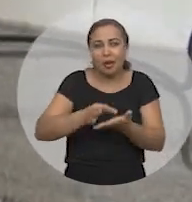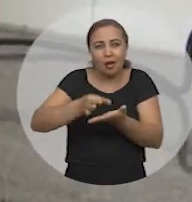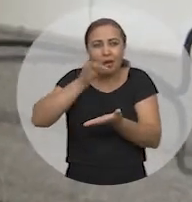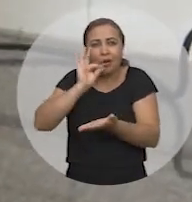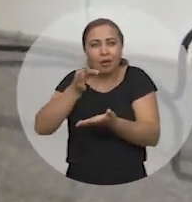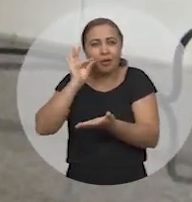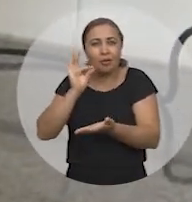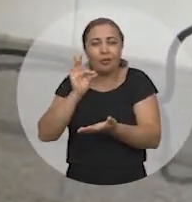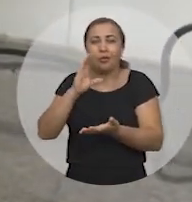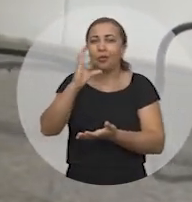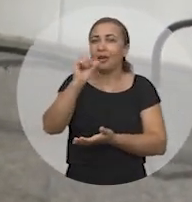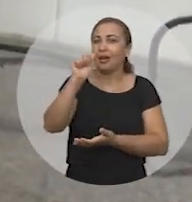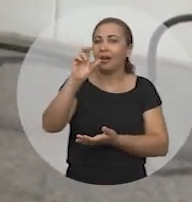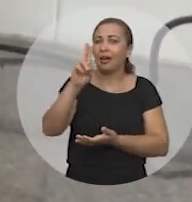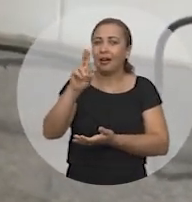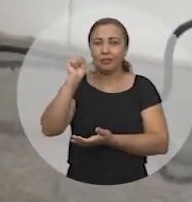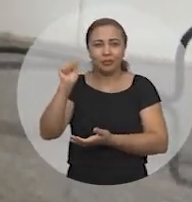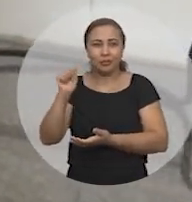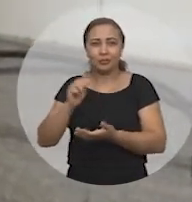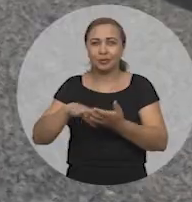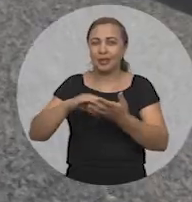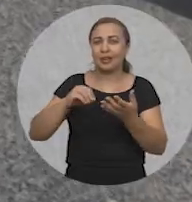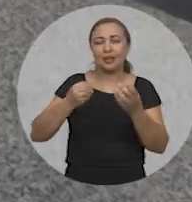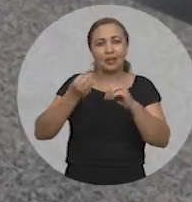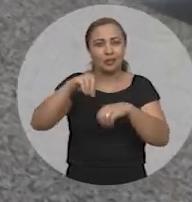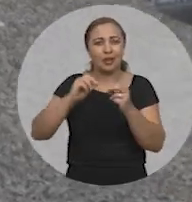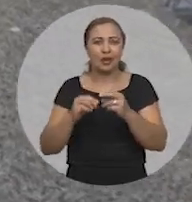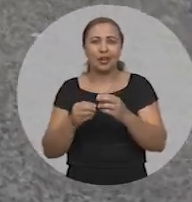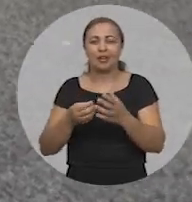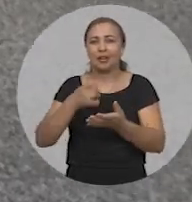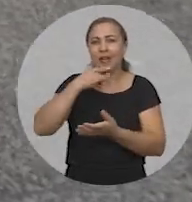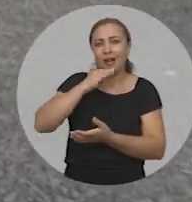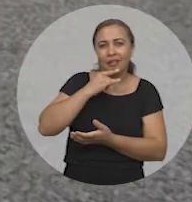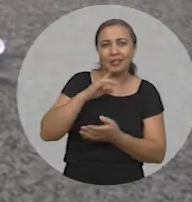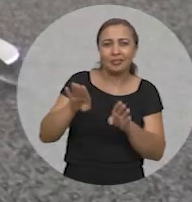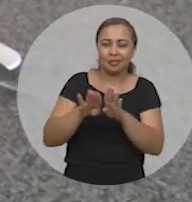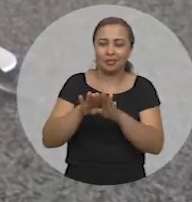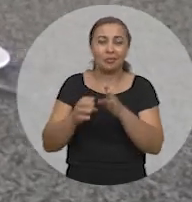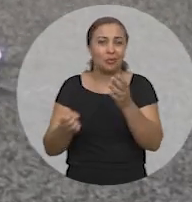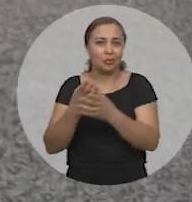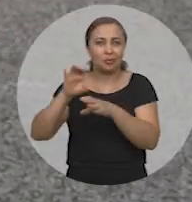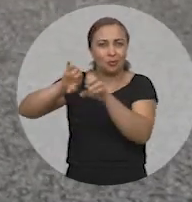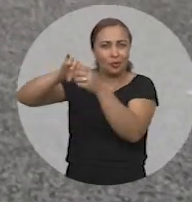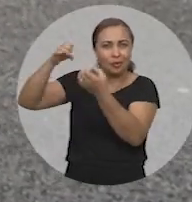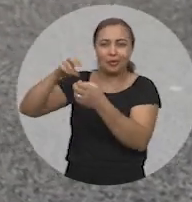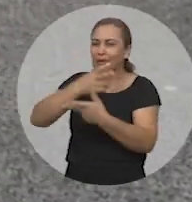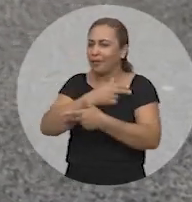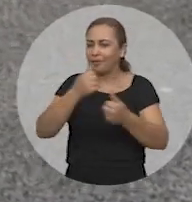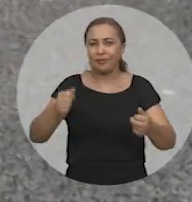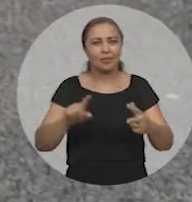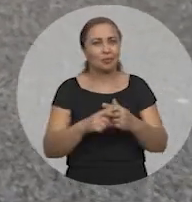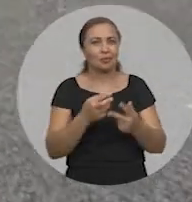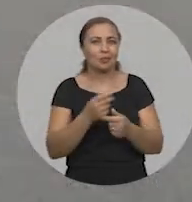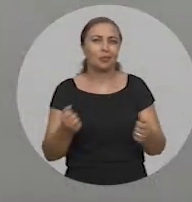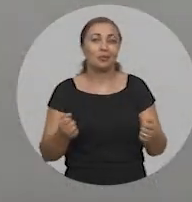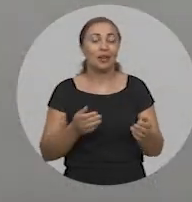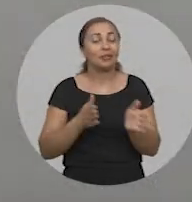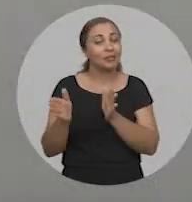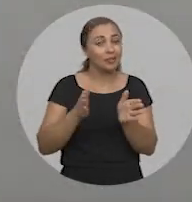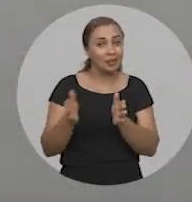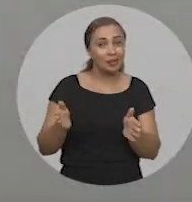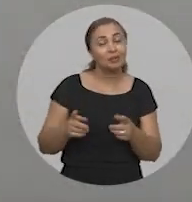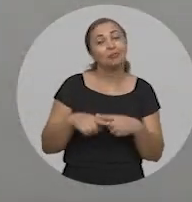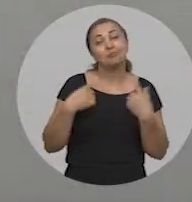o licor de cacau, temos geleia de cacau, cachaças derivadas do cacau, dentre vários